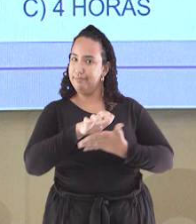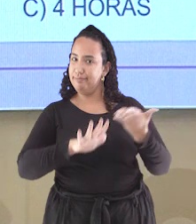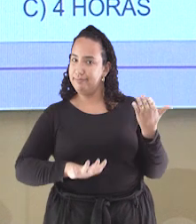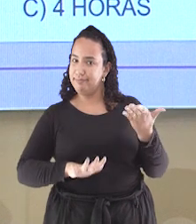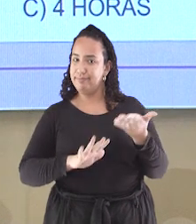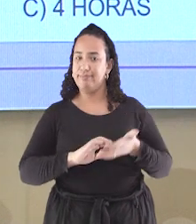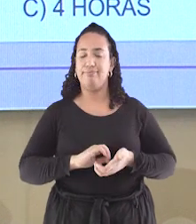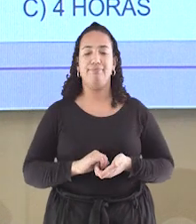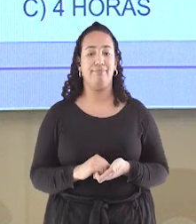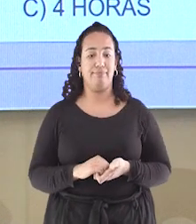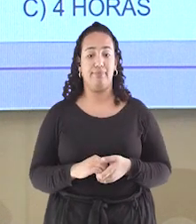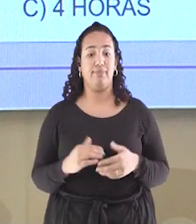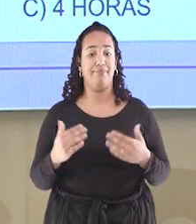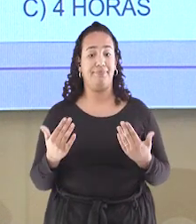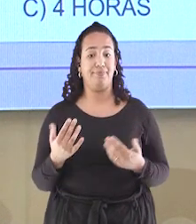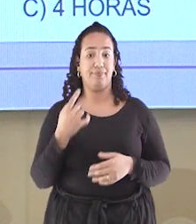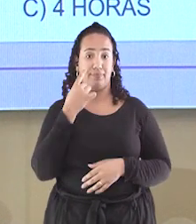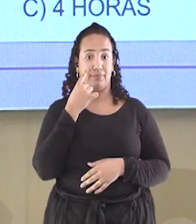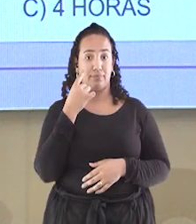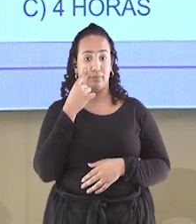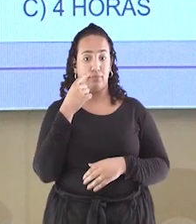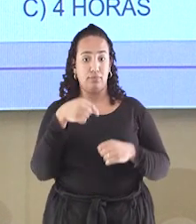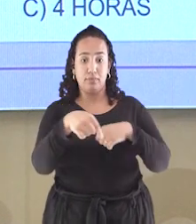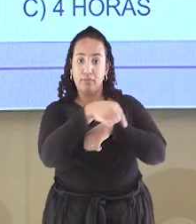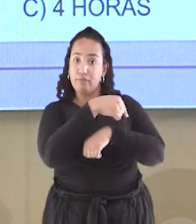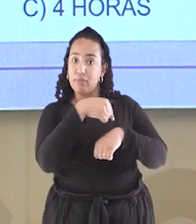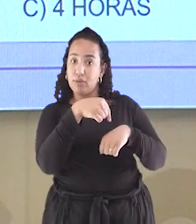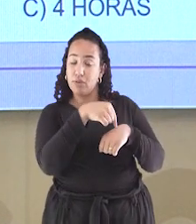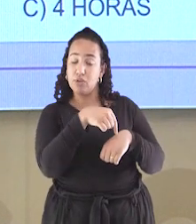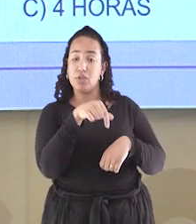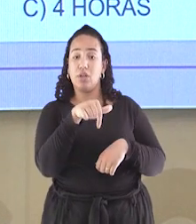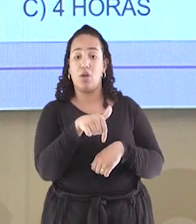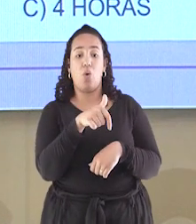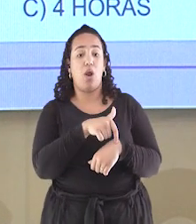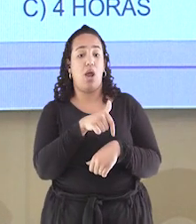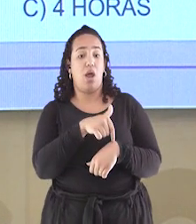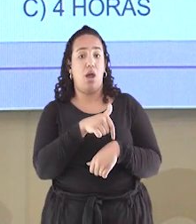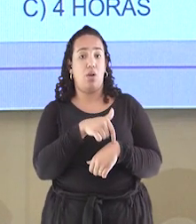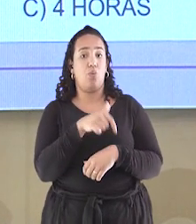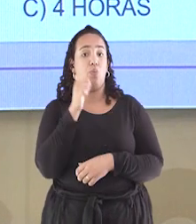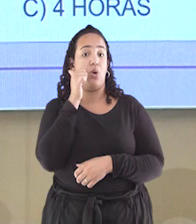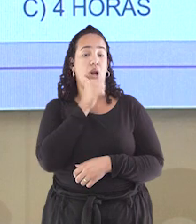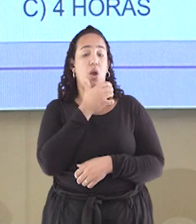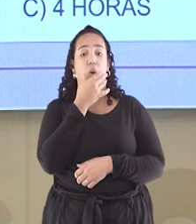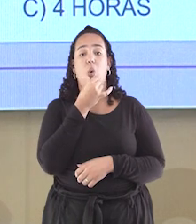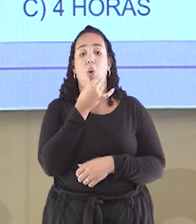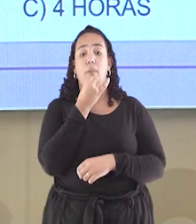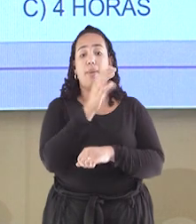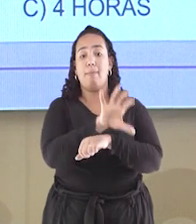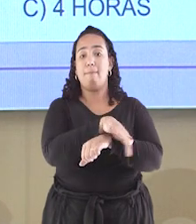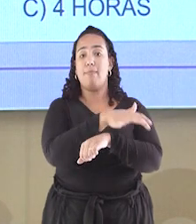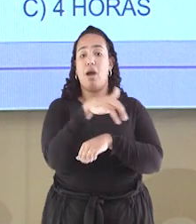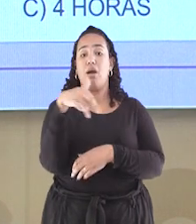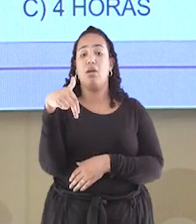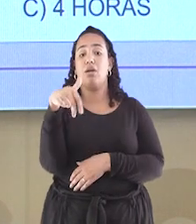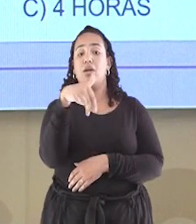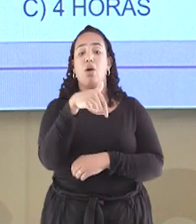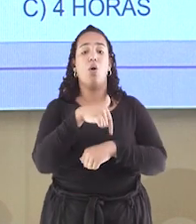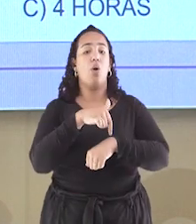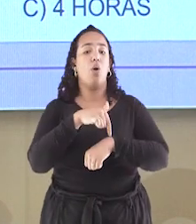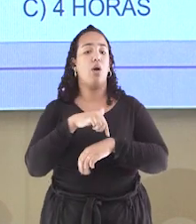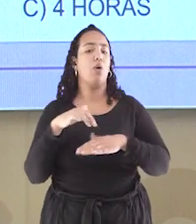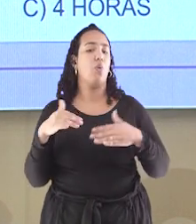atividade? O relógio ao lado marca a hora em que Bruno e Débora chegaram no parque. Que horas